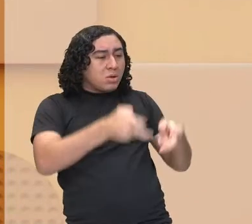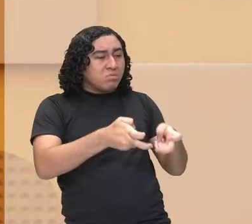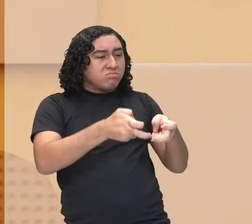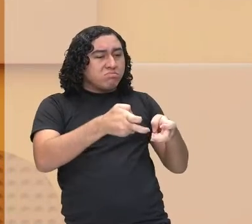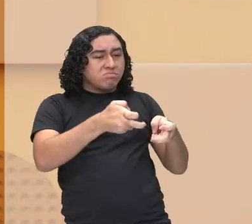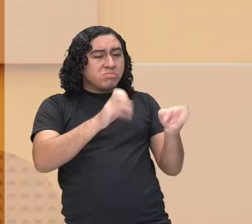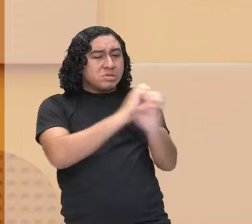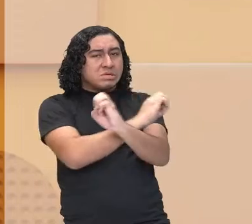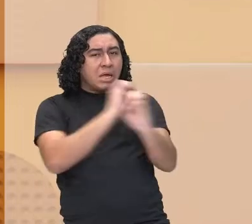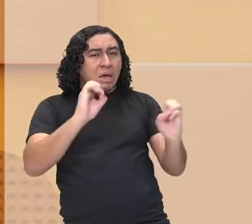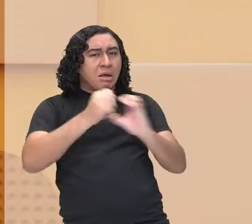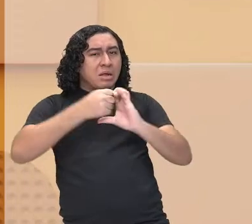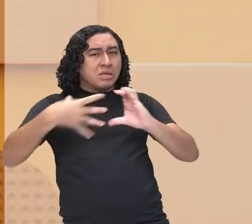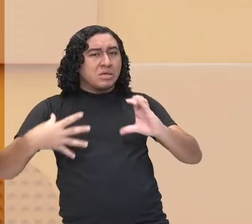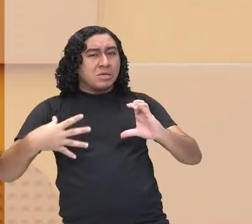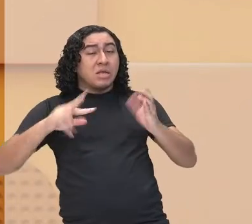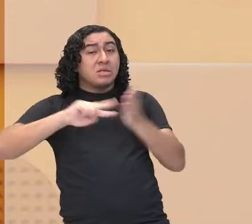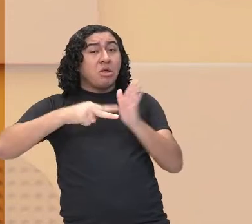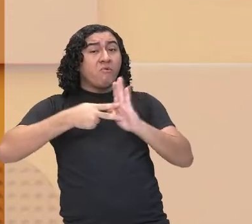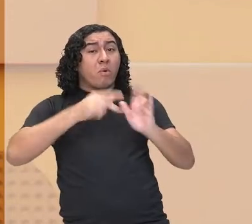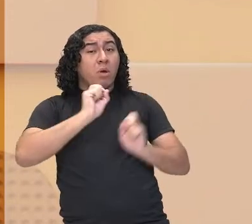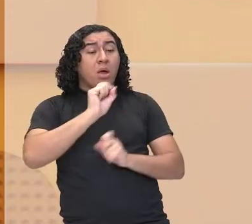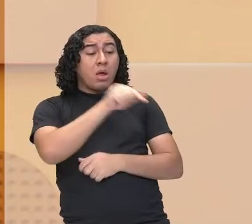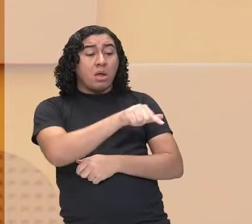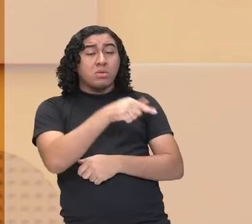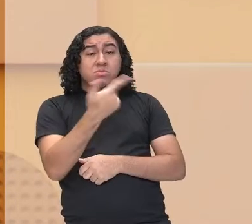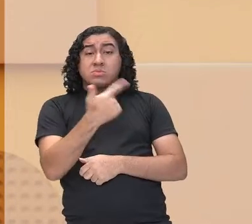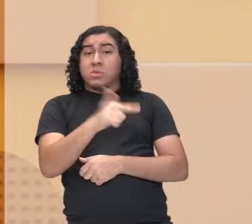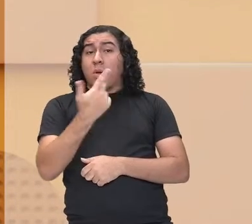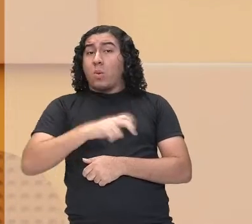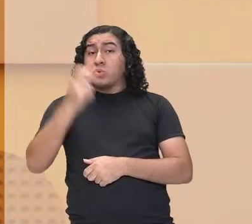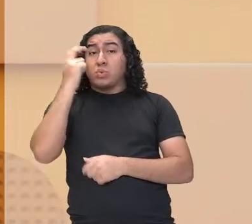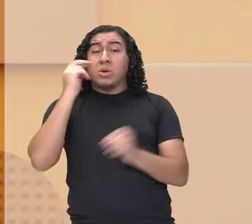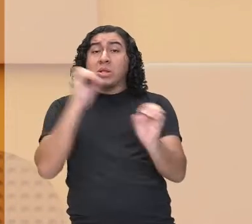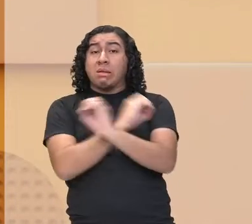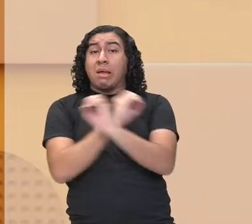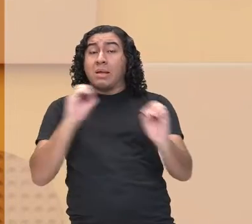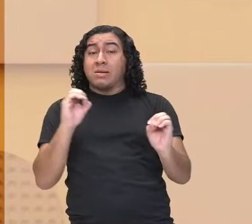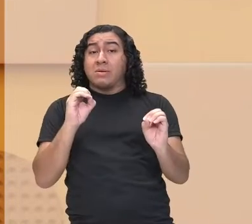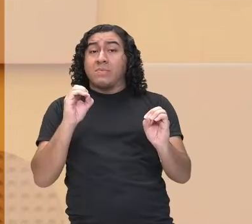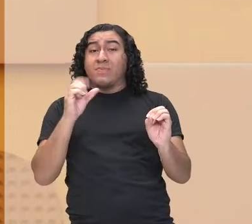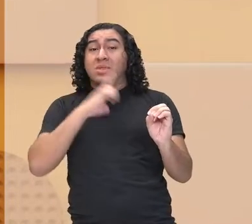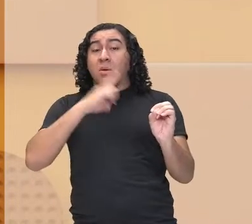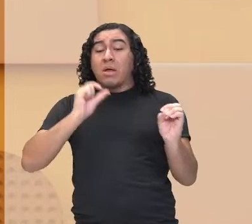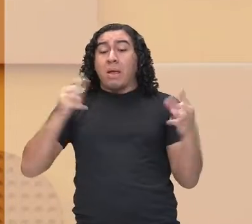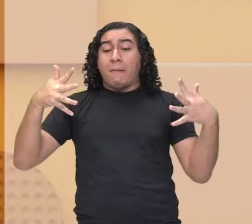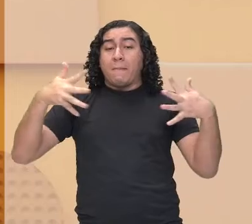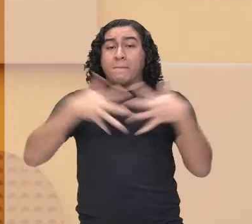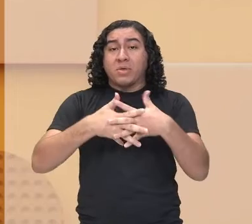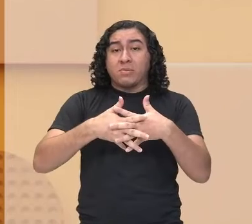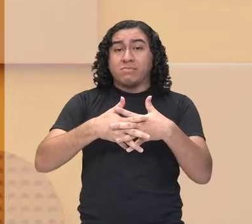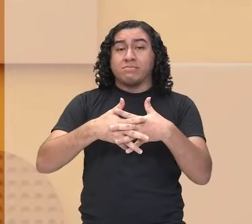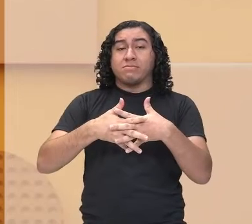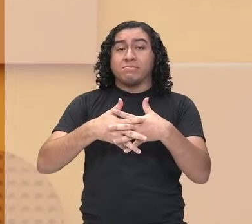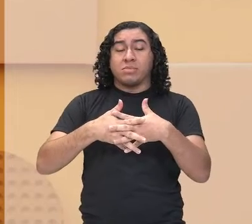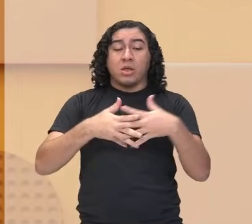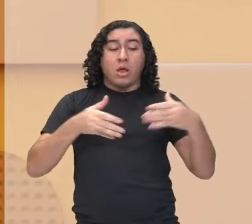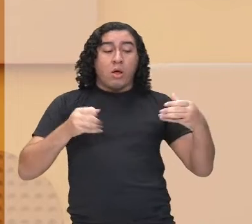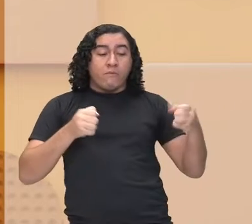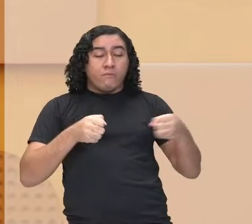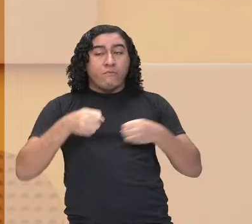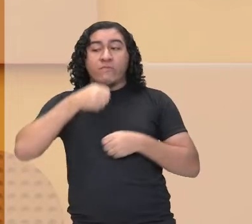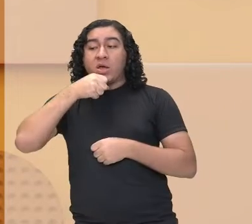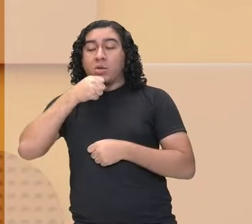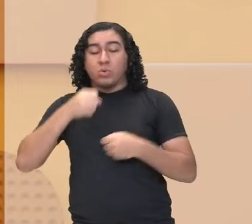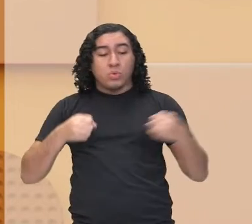que esses povos não têm cultura. Então, vai haver um choque entre o velho mundo e o novo mundo.